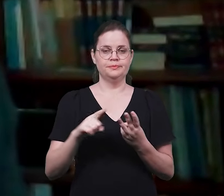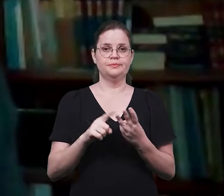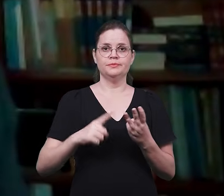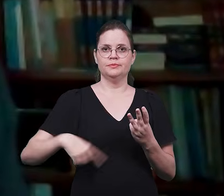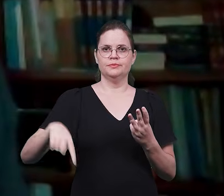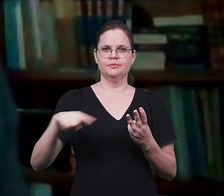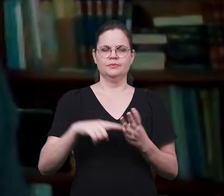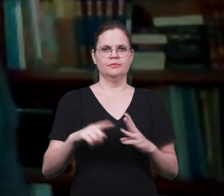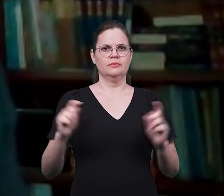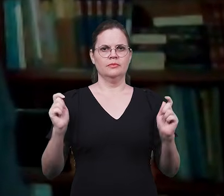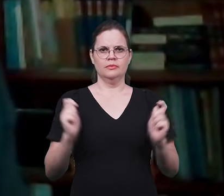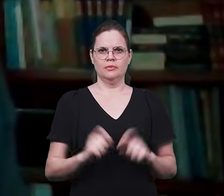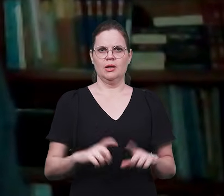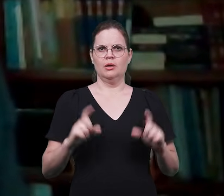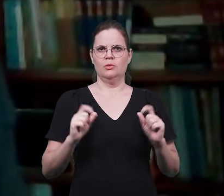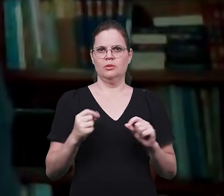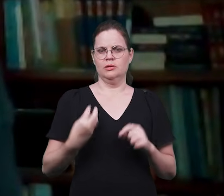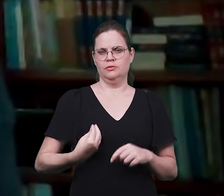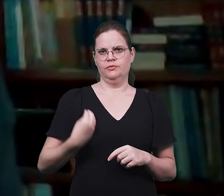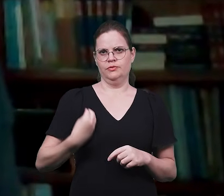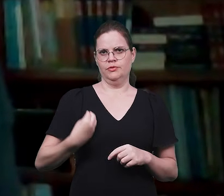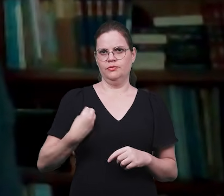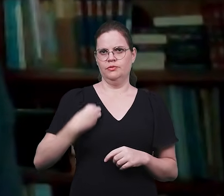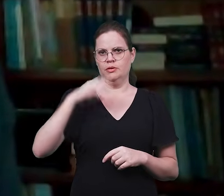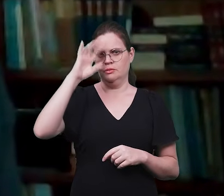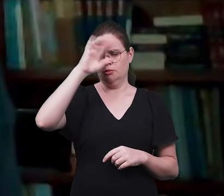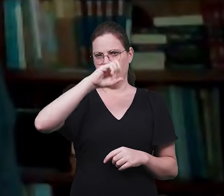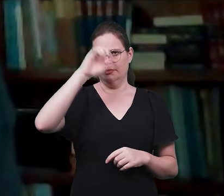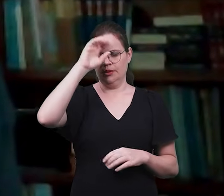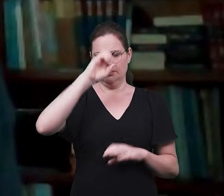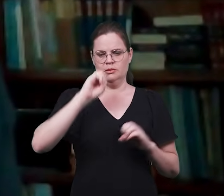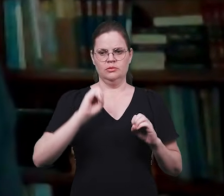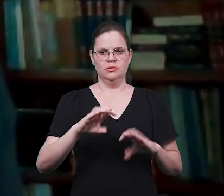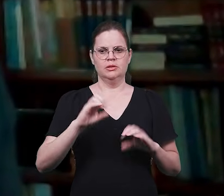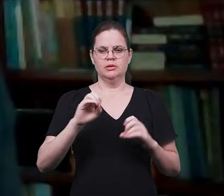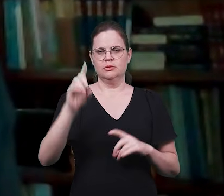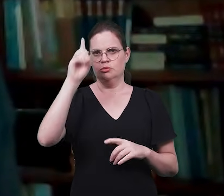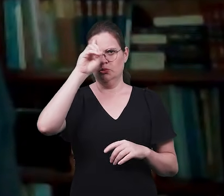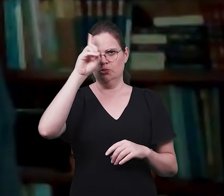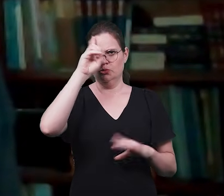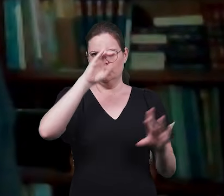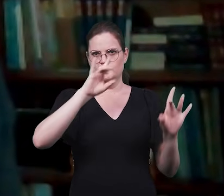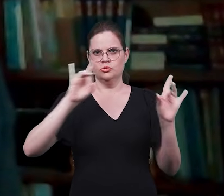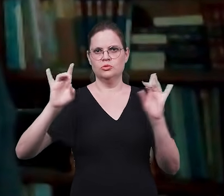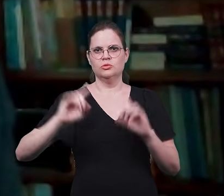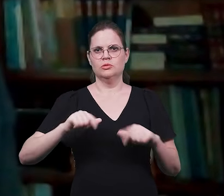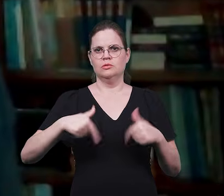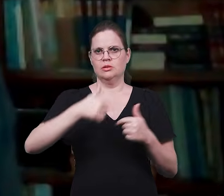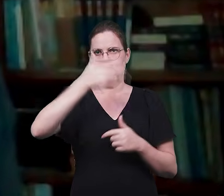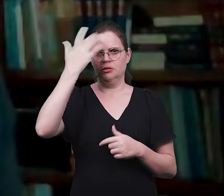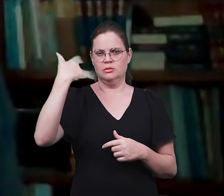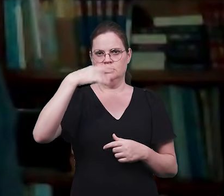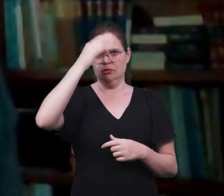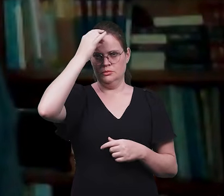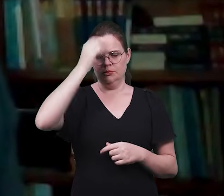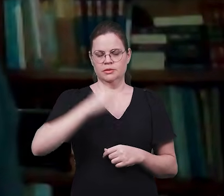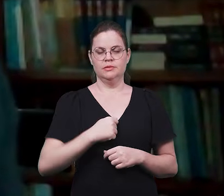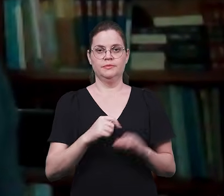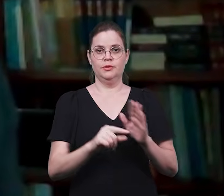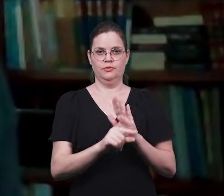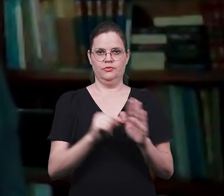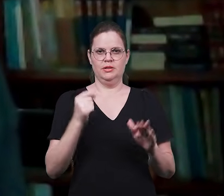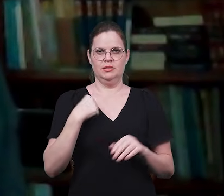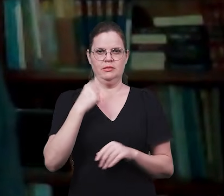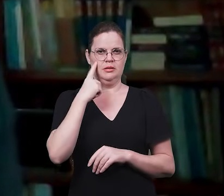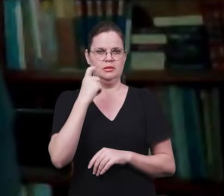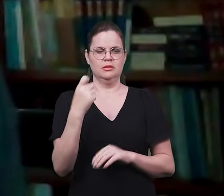do Senhor, um lar que nós possamos ter um ensino a cada dia renovado pelo Espírito Santo. E esse